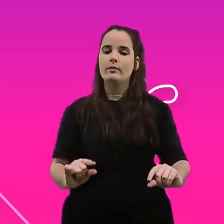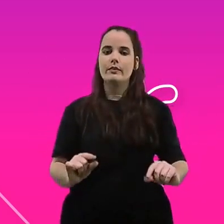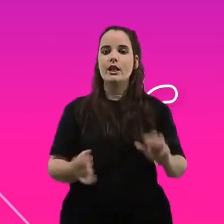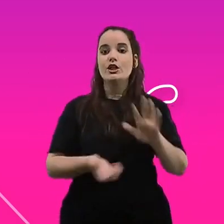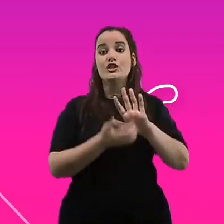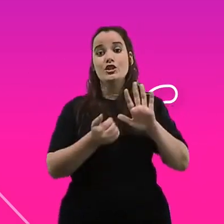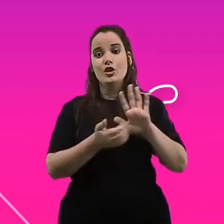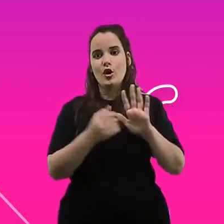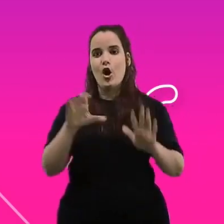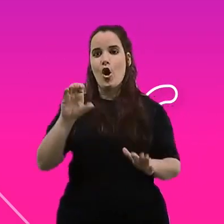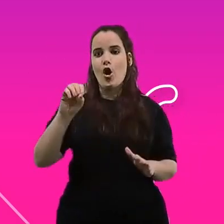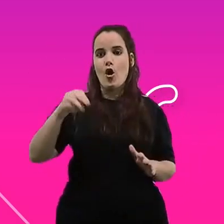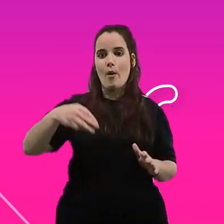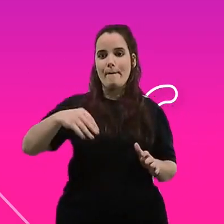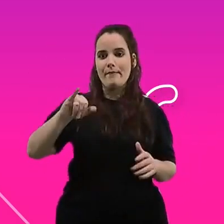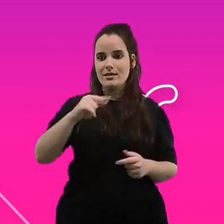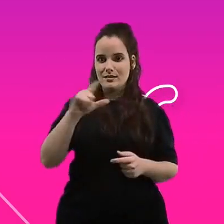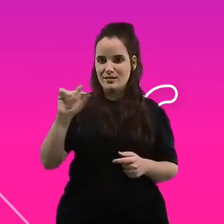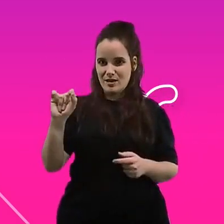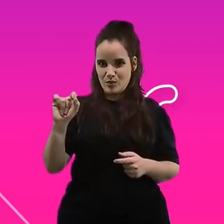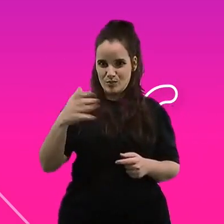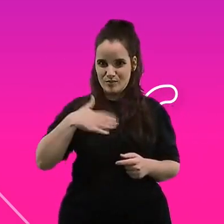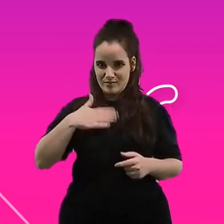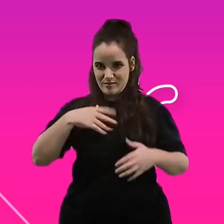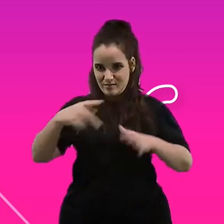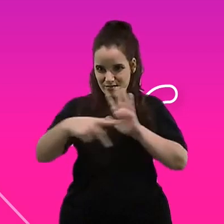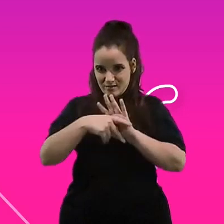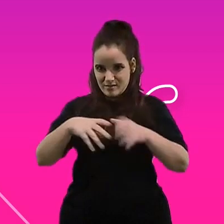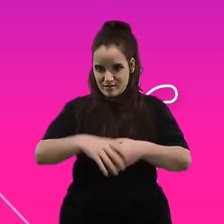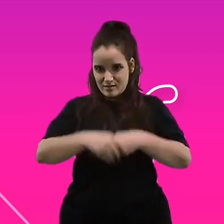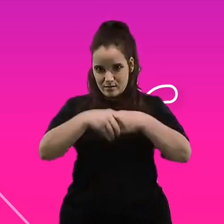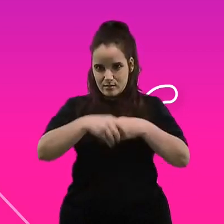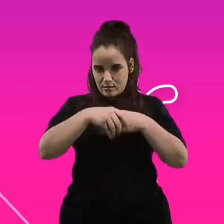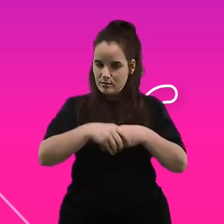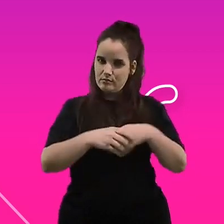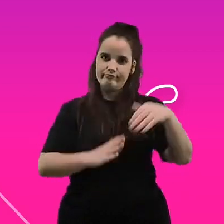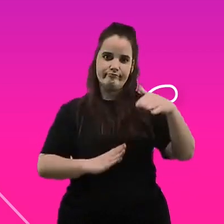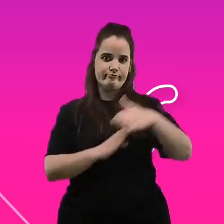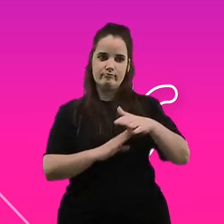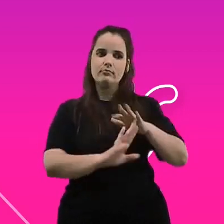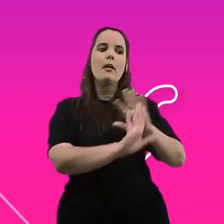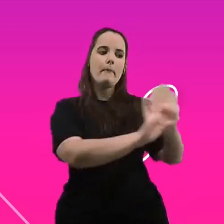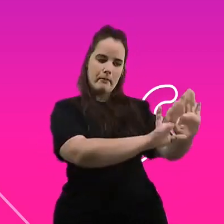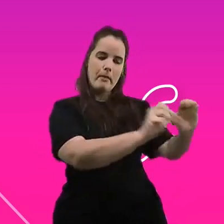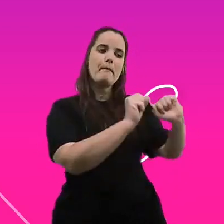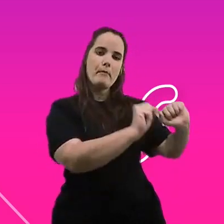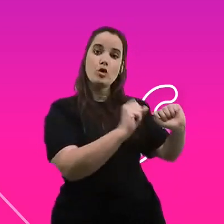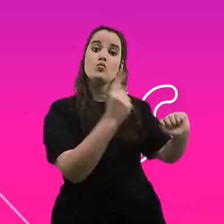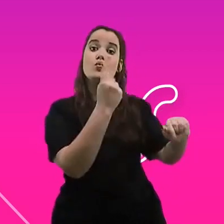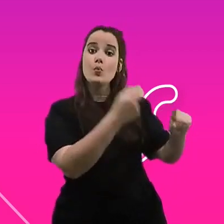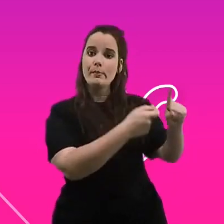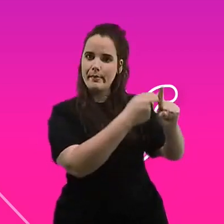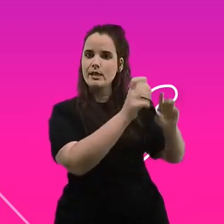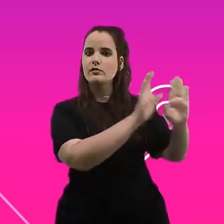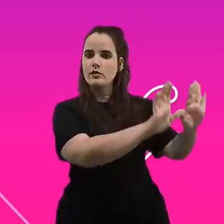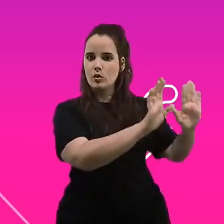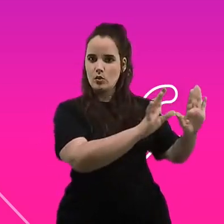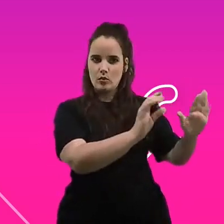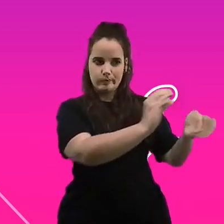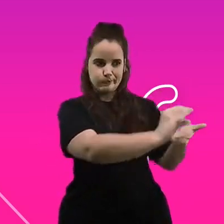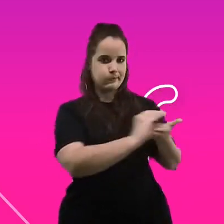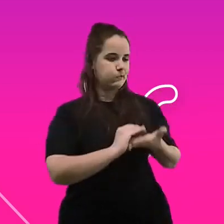por cerca de um mês, justamente para a gente poder proporcionar a estabilidade dos negócios e, consequentemente, das famílias,